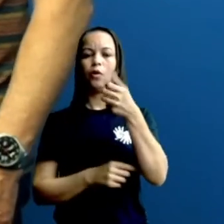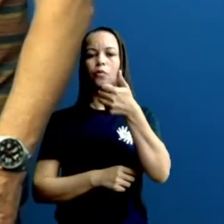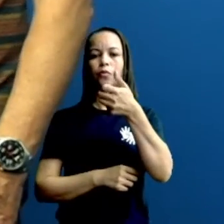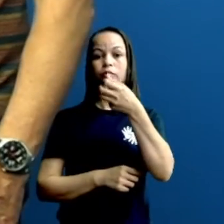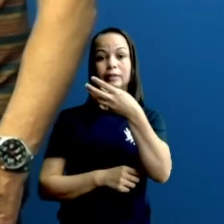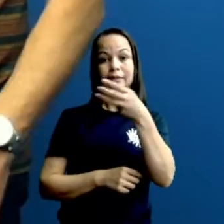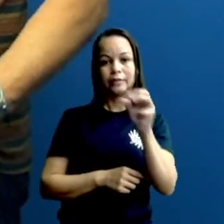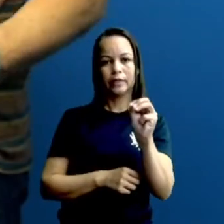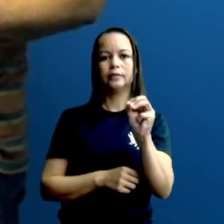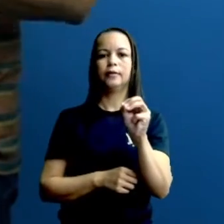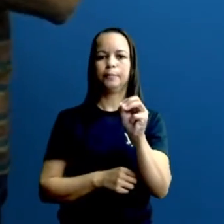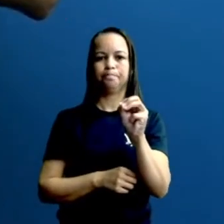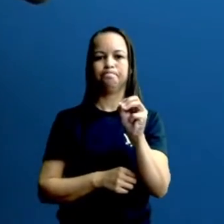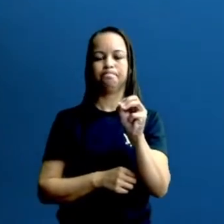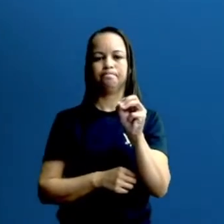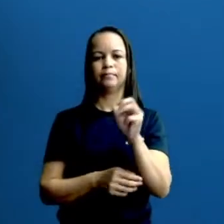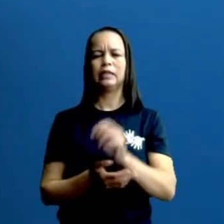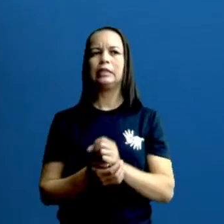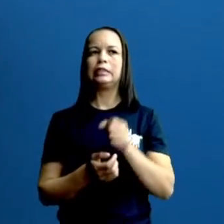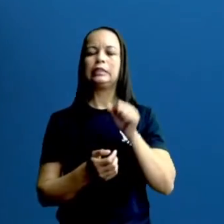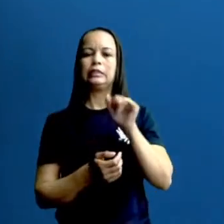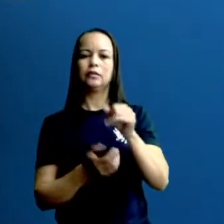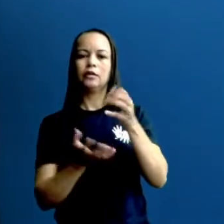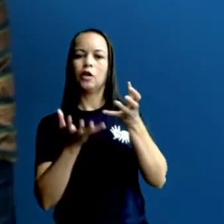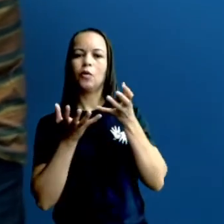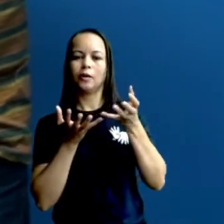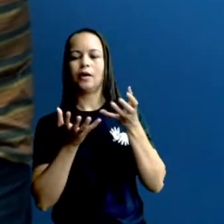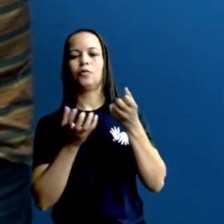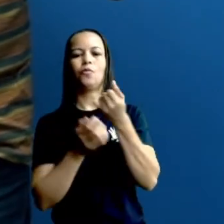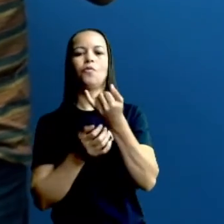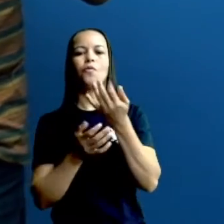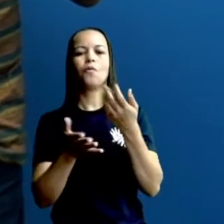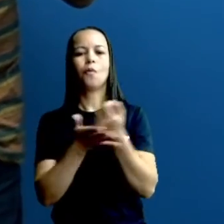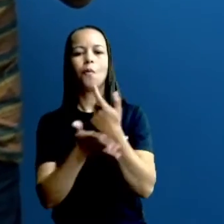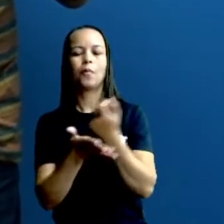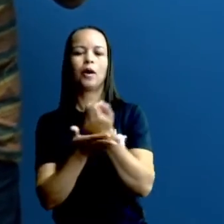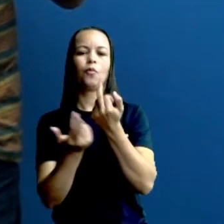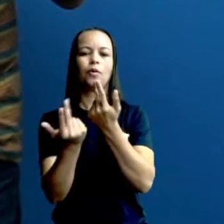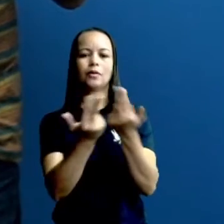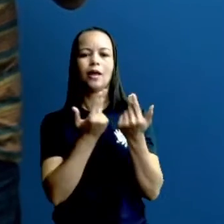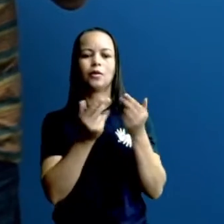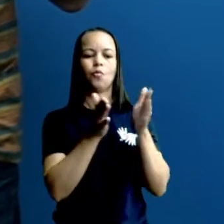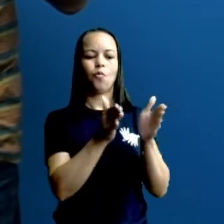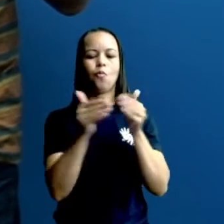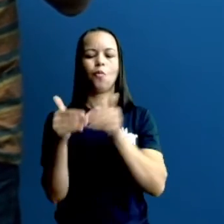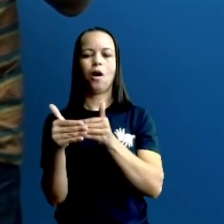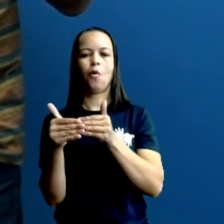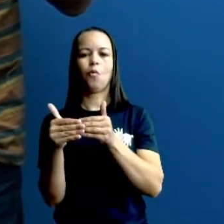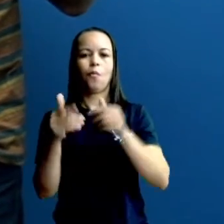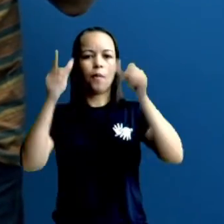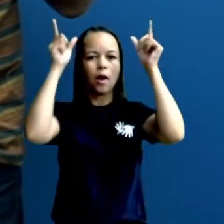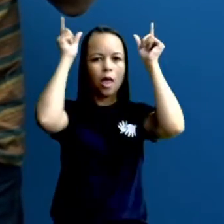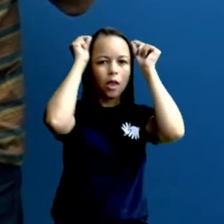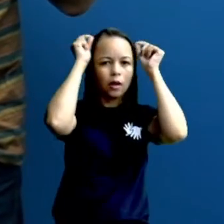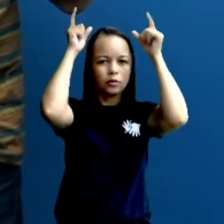30. Ou seja, se eu quero comprar a quantidade igual de prendedores e de lacinhos, eu vou ter que comprar 30